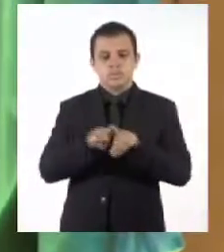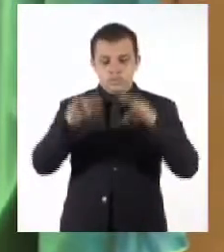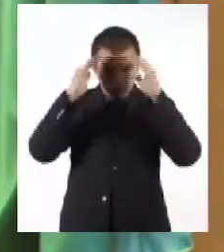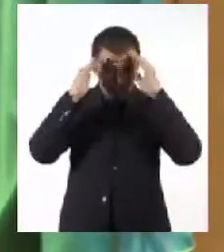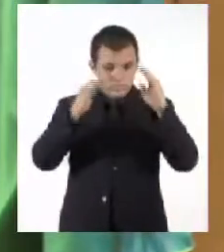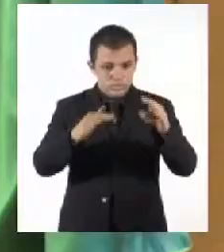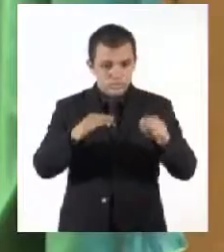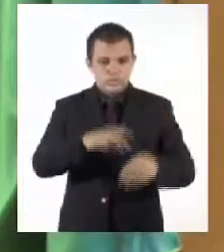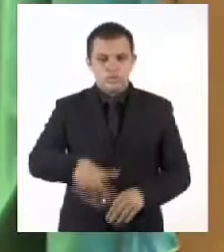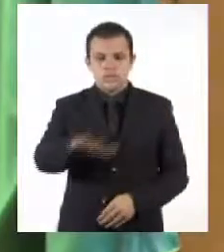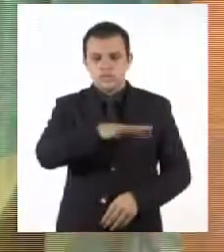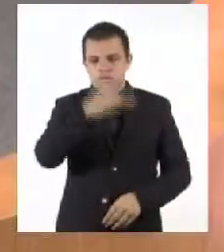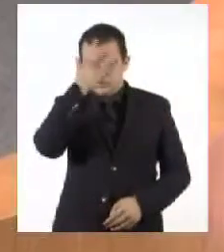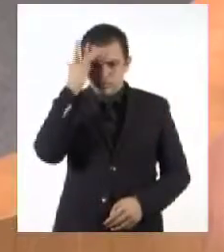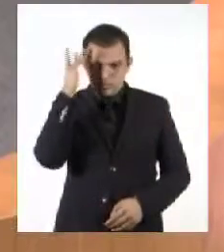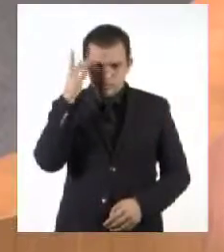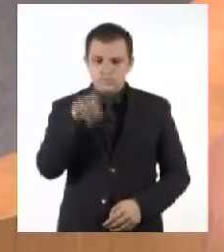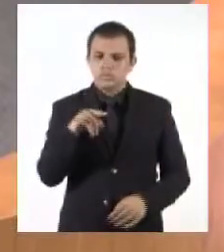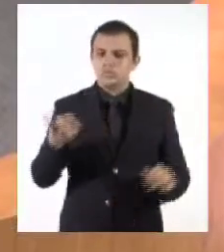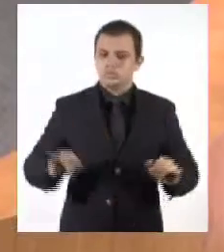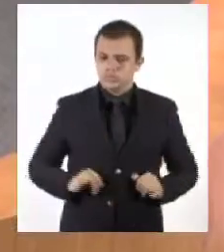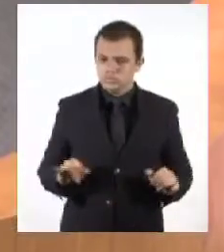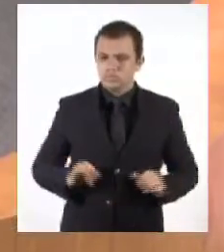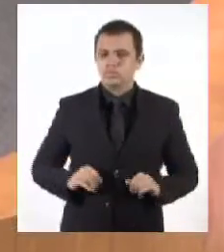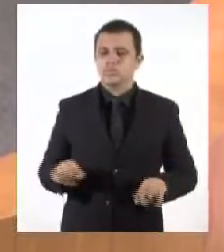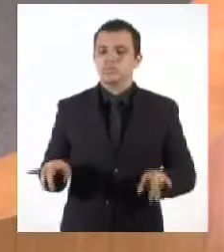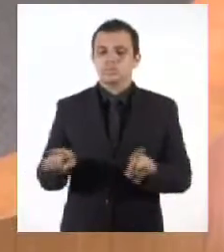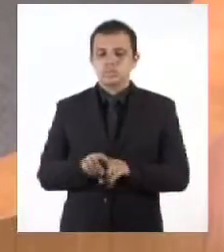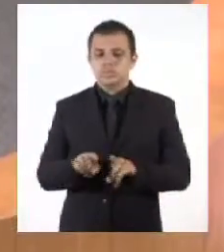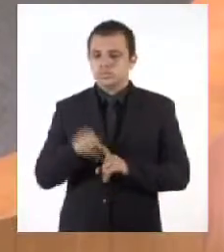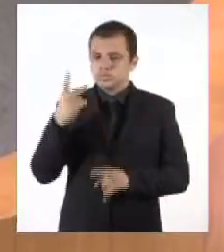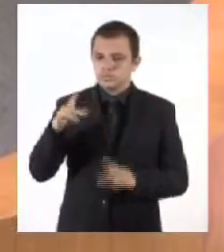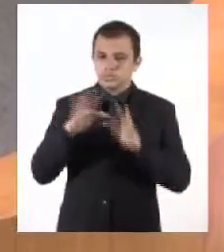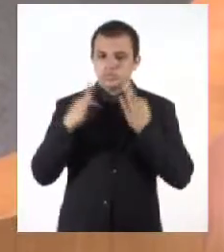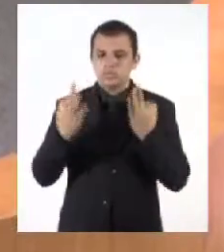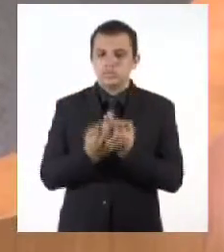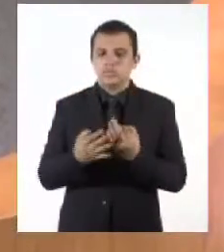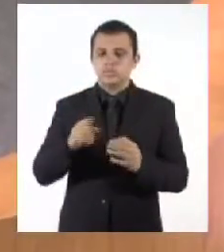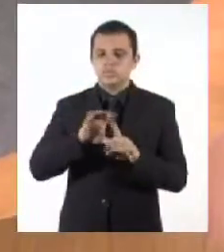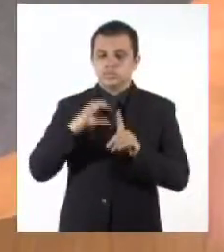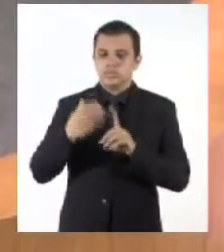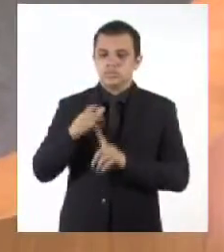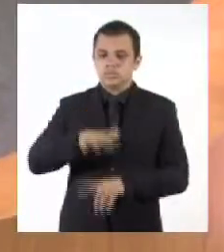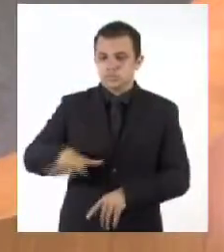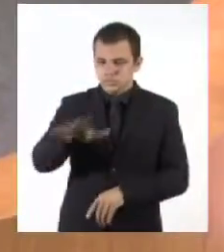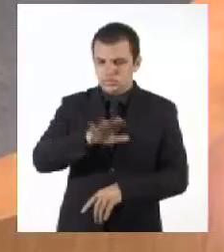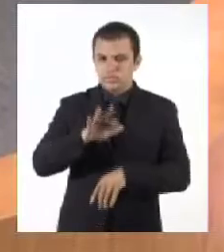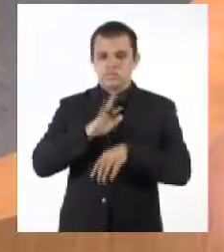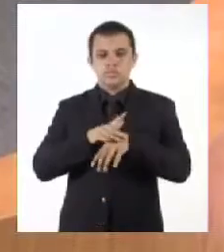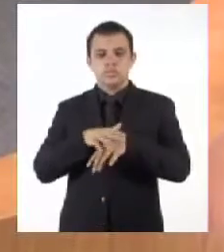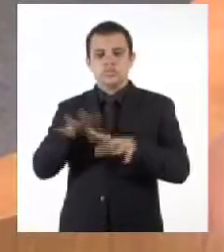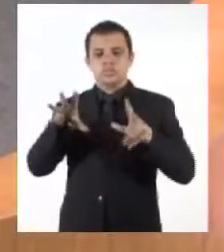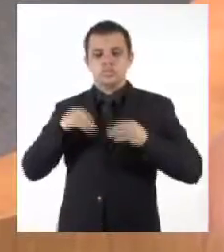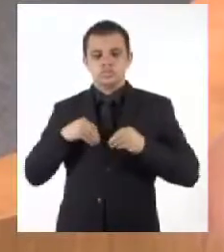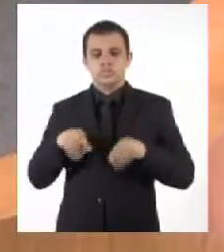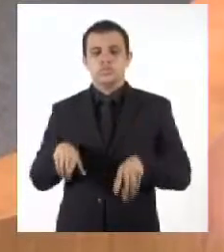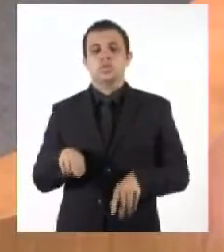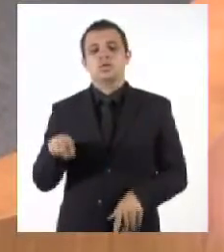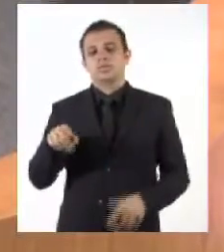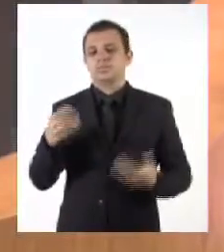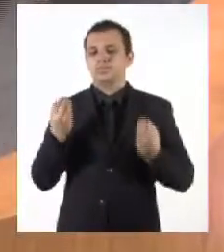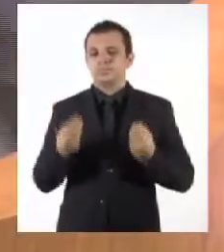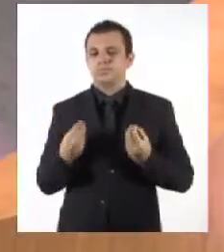sendo prejudicado, as suas famílias ficando doentes naquela comunidade. É um verdadeiro absurdo. E o